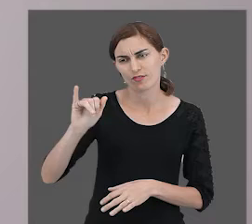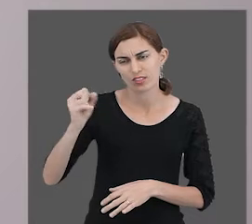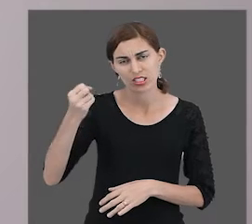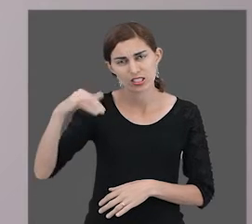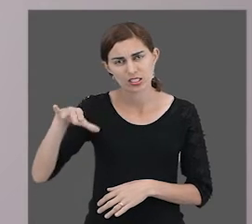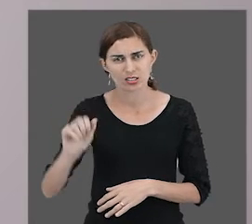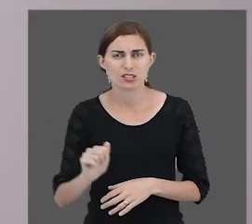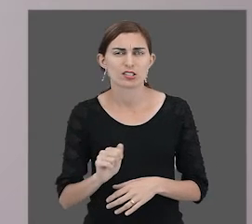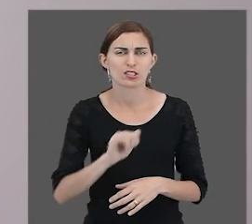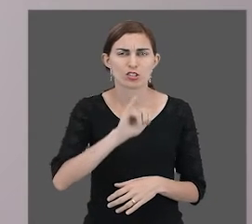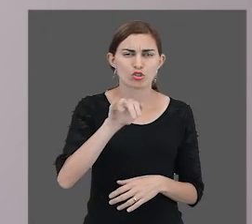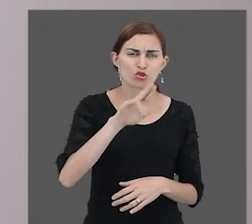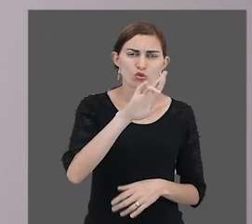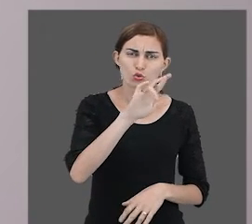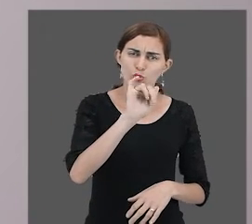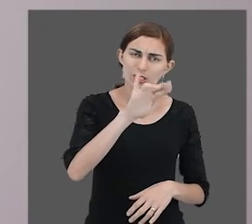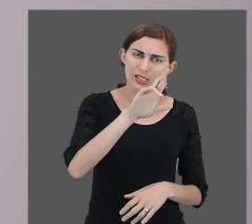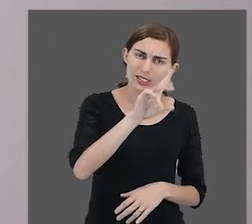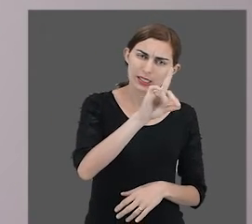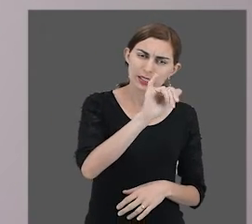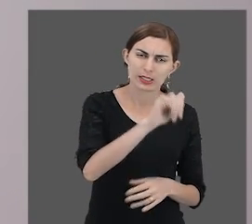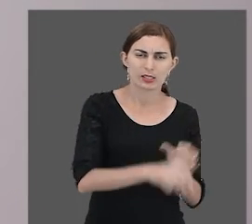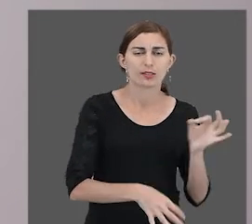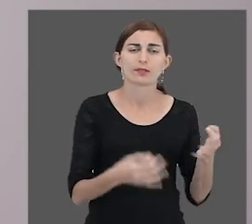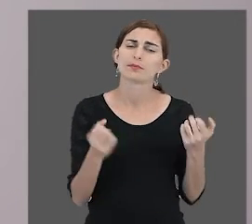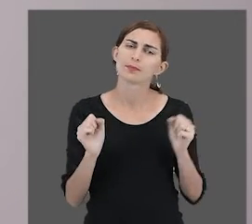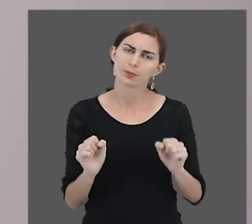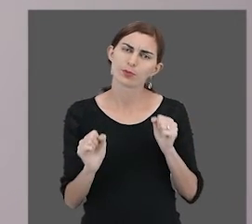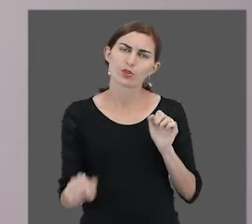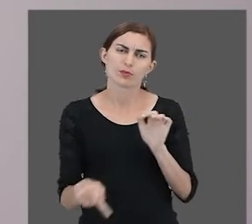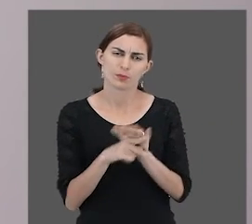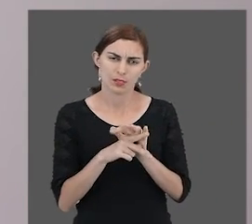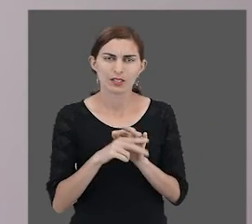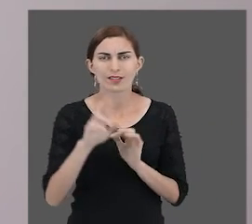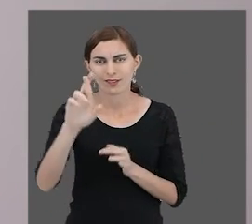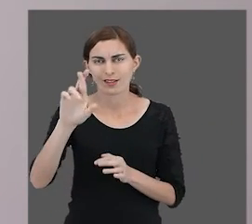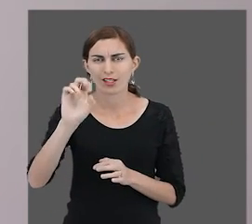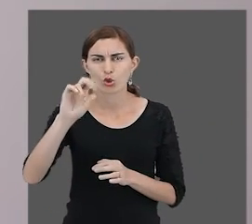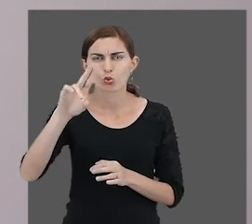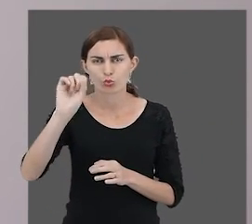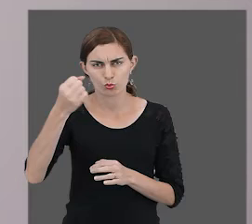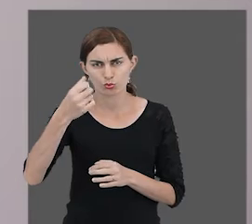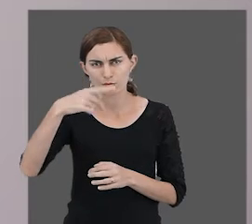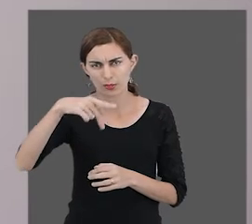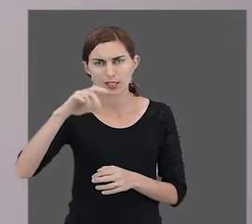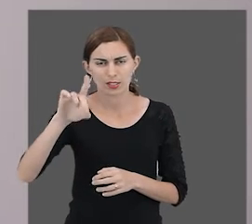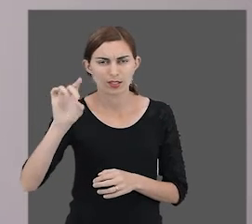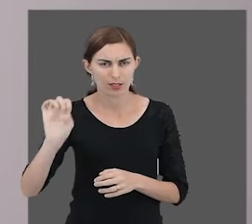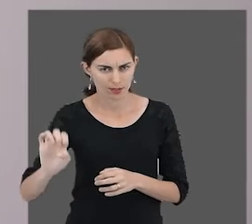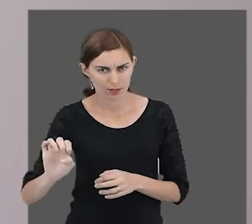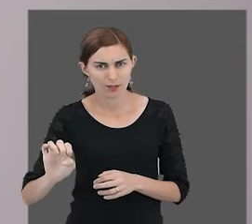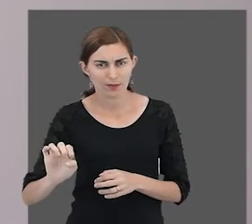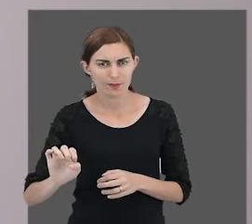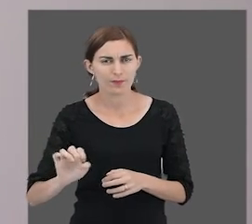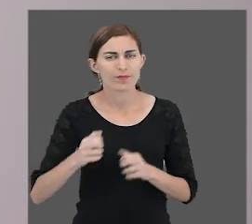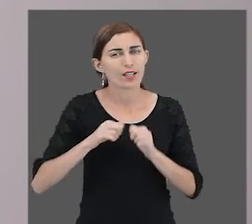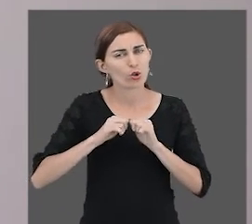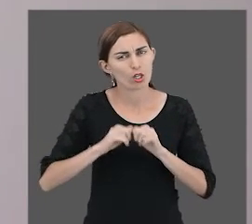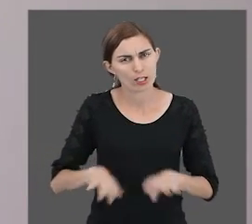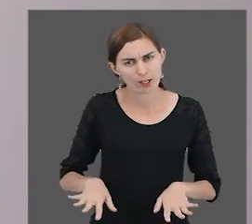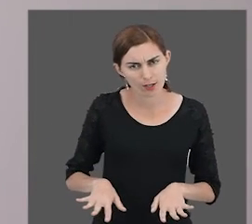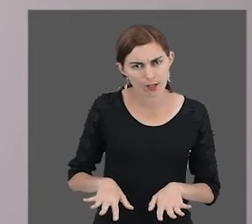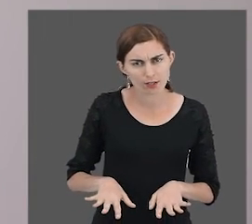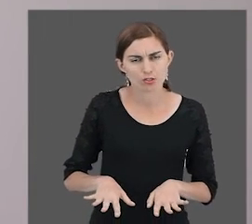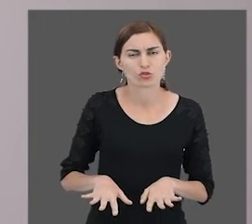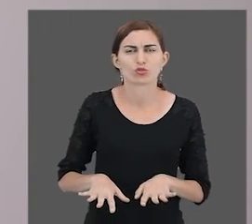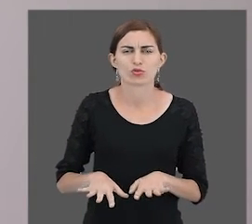envolva despesas correntes, elas podem ser efetuadas com recurso do PDDE, ok? Agora a gente vai ver os gastos que são